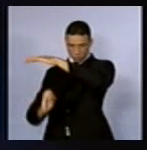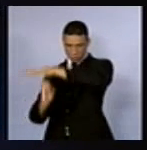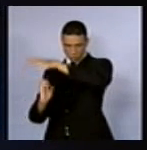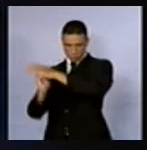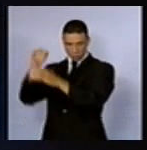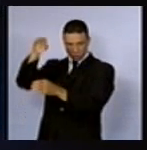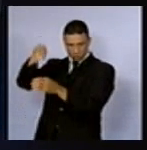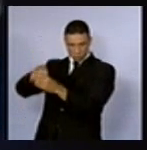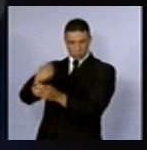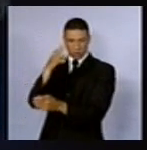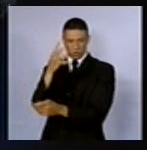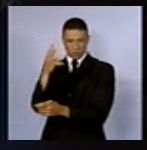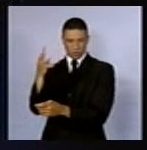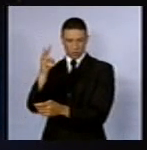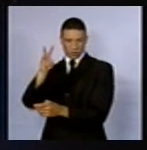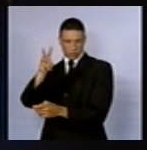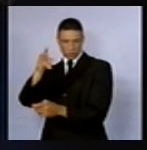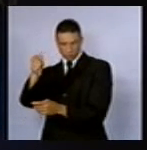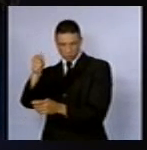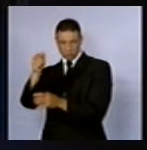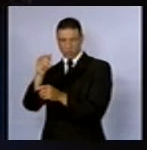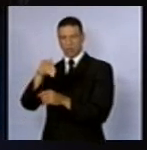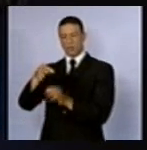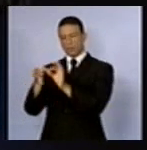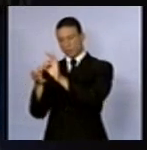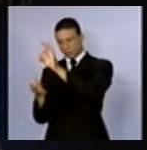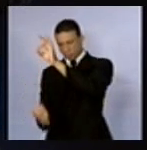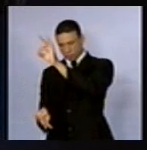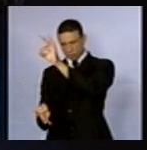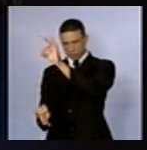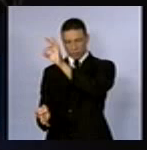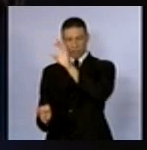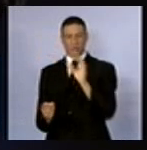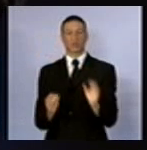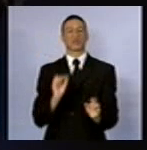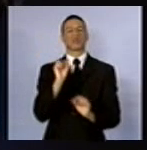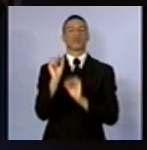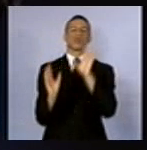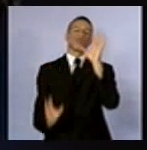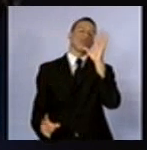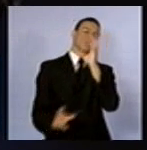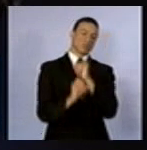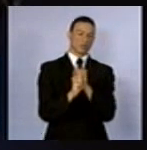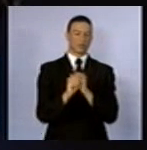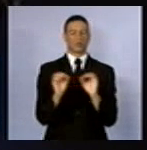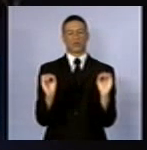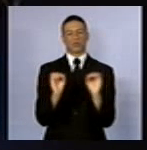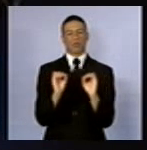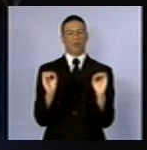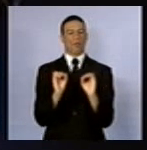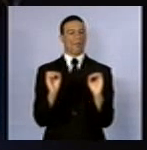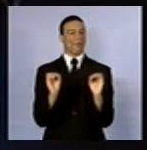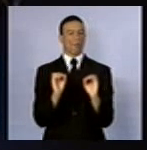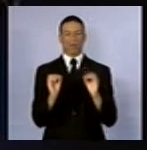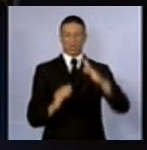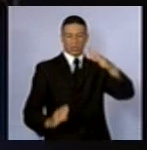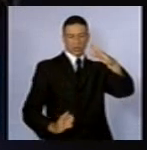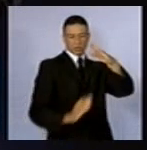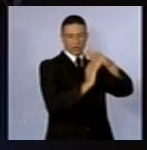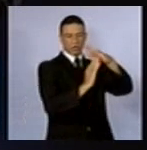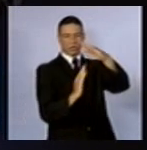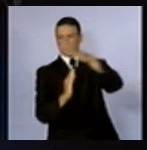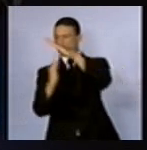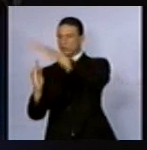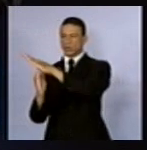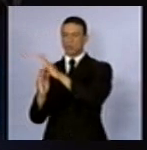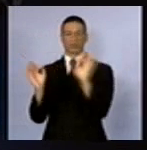416,6 microtesla eh praticamente 0% das instalações estão fora desse limite do